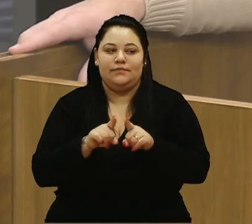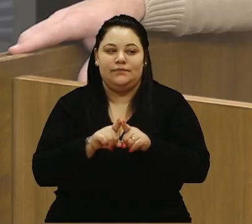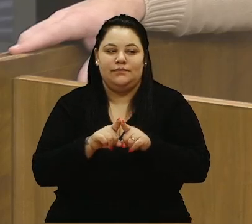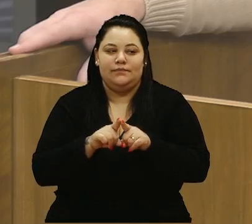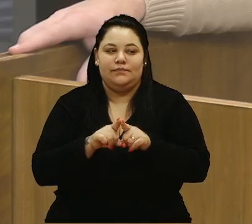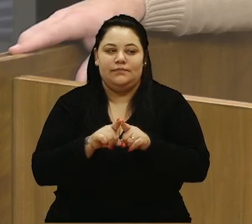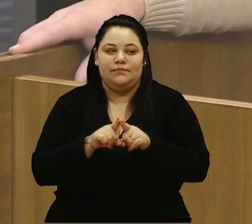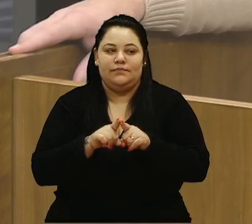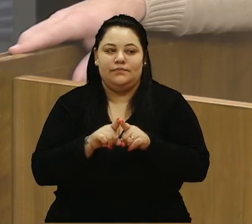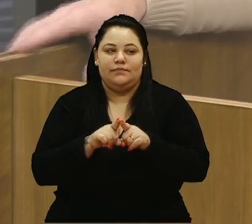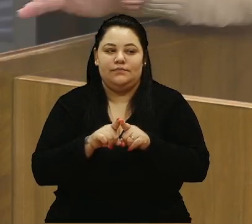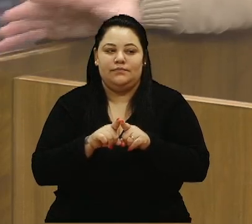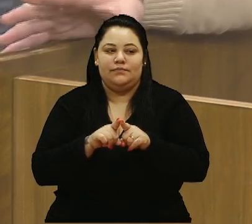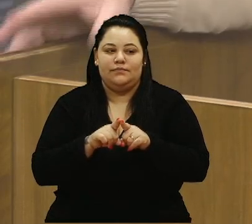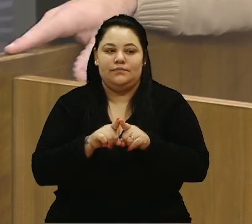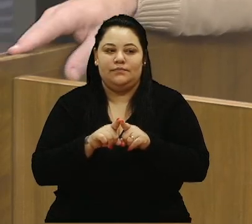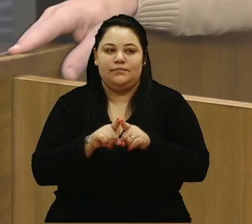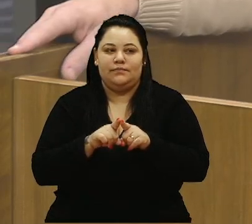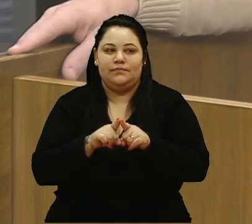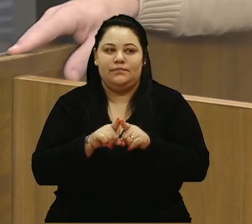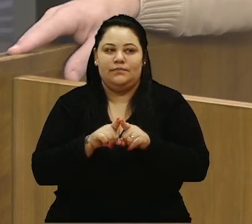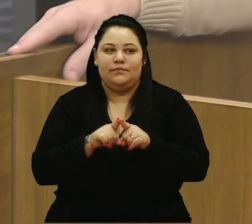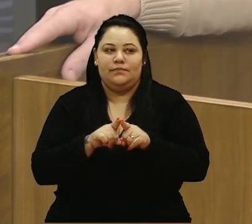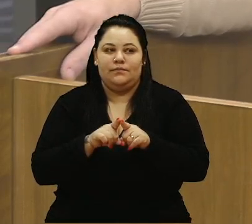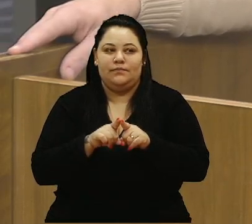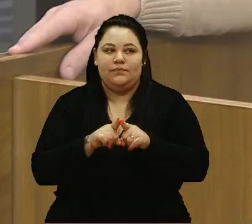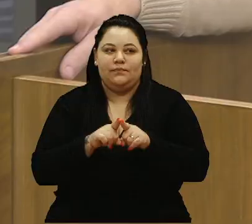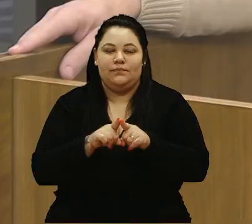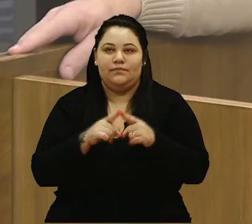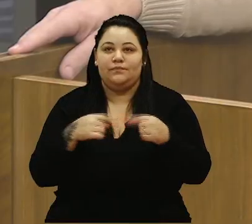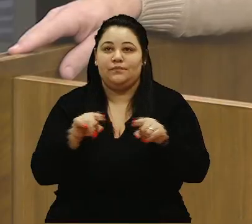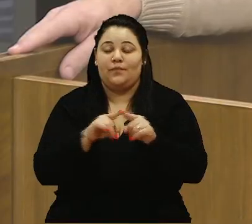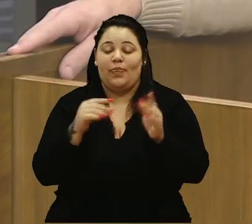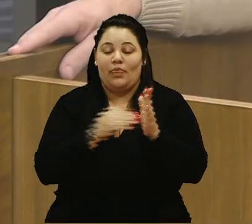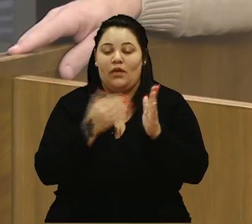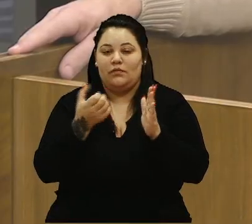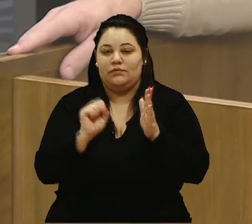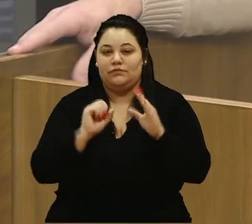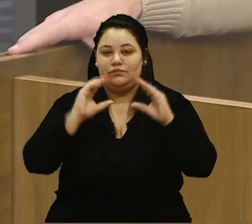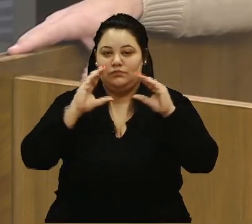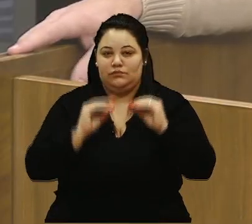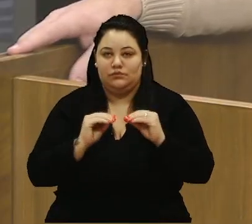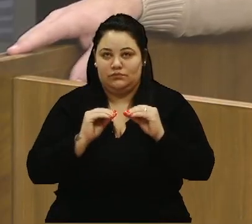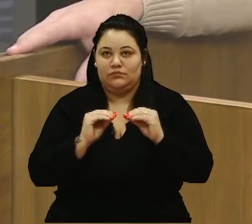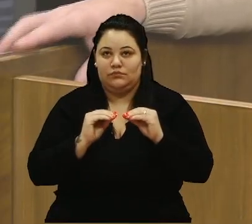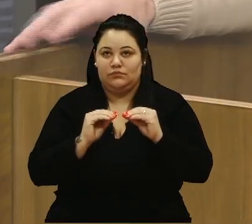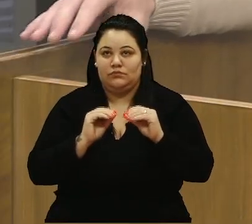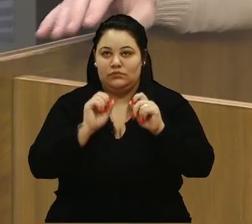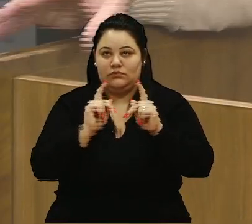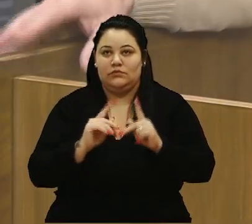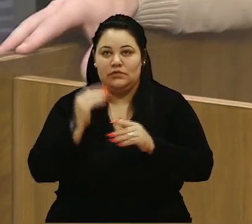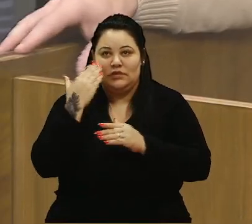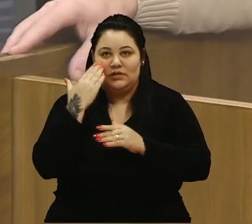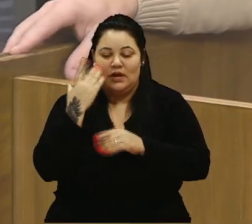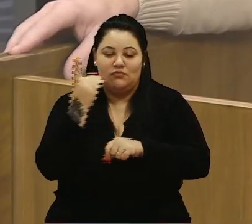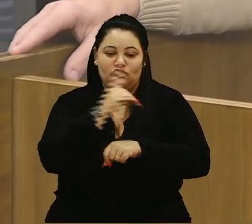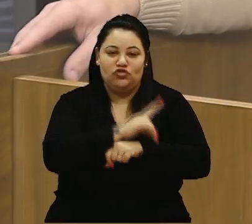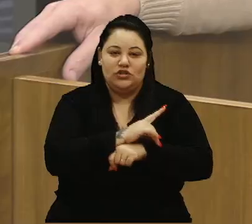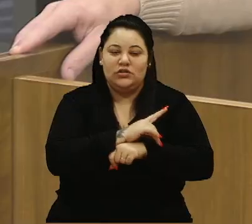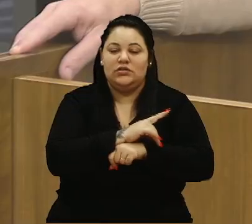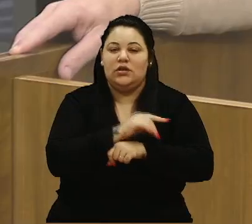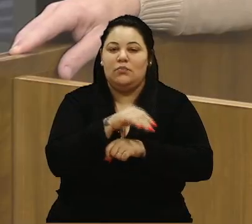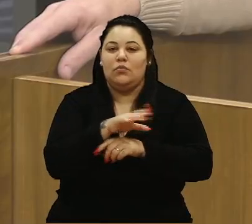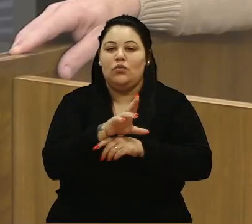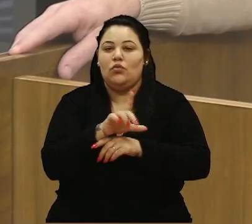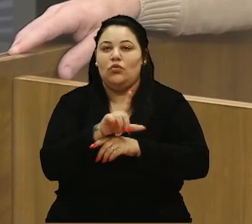elas seguem, então, com atendimento até sexta-feira, até às 8 da noite. E o sábado, então, dia D, um mutirão de consultas,